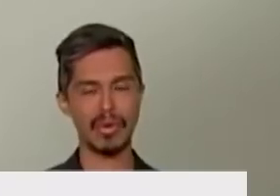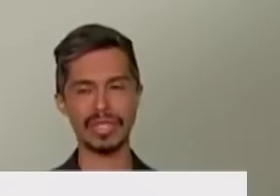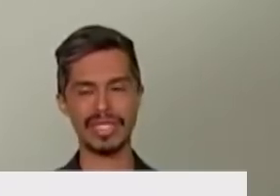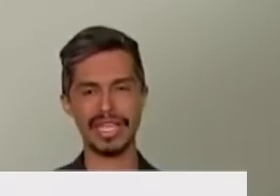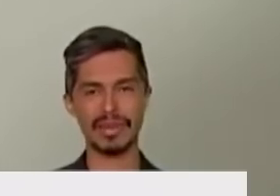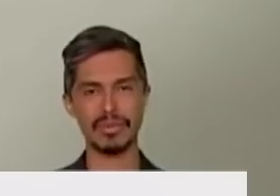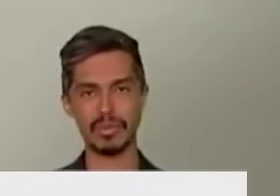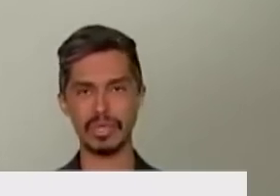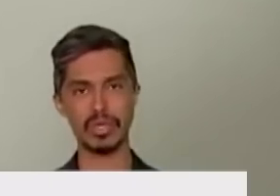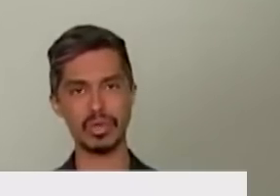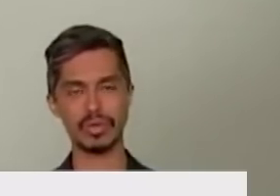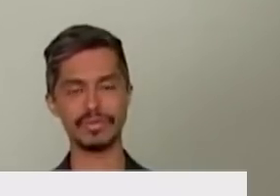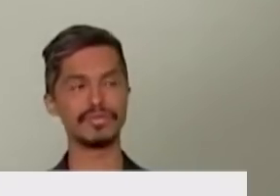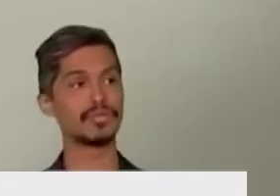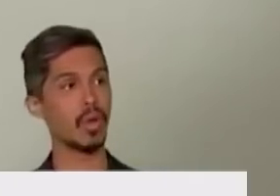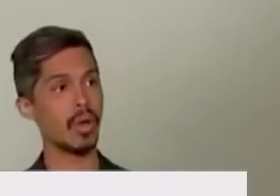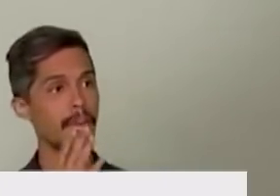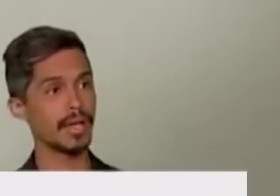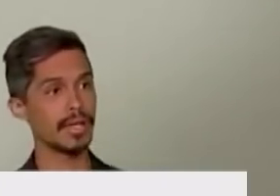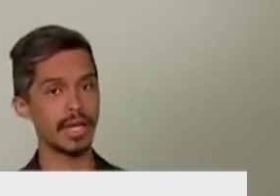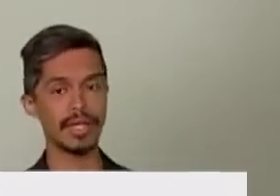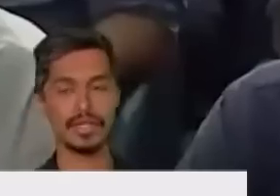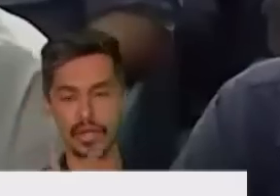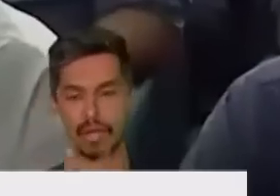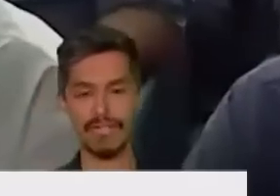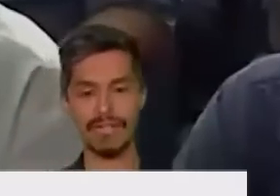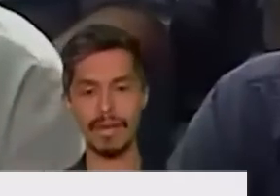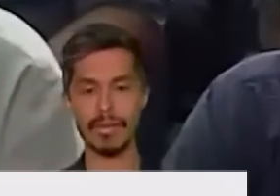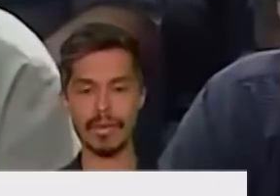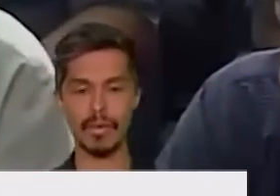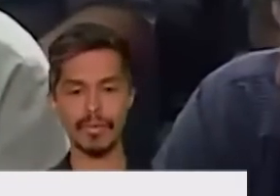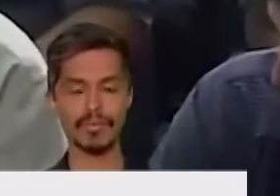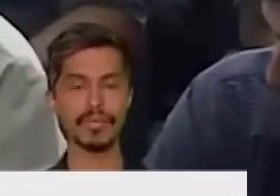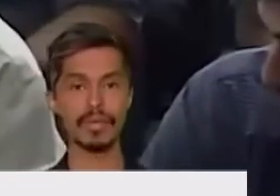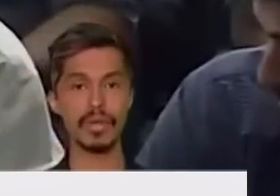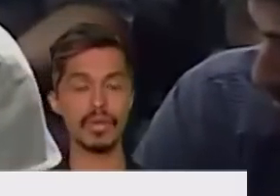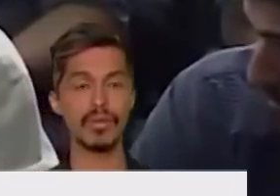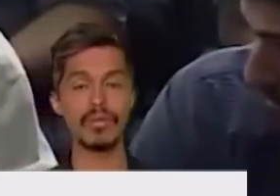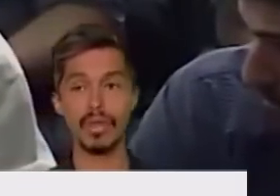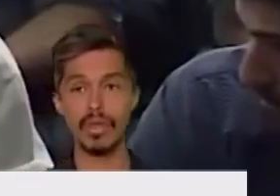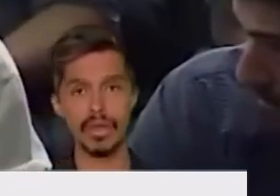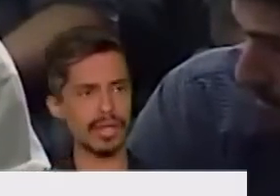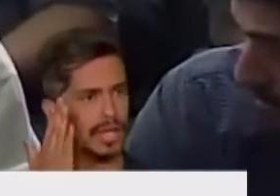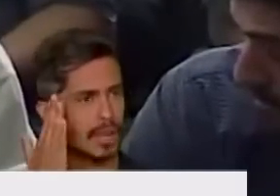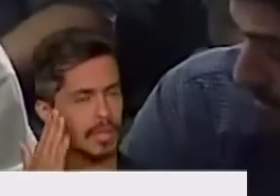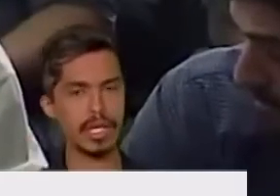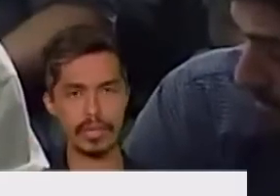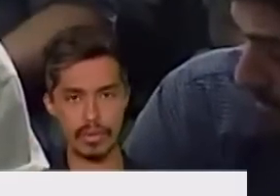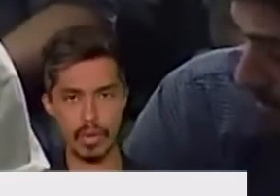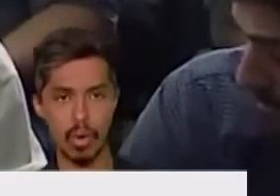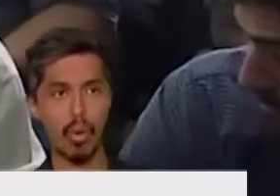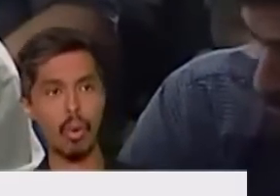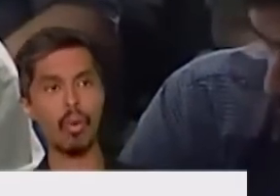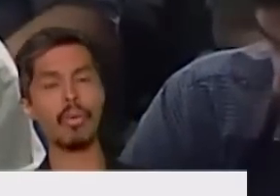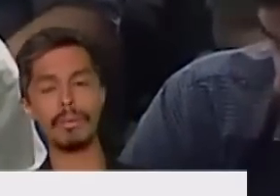Olá, boa tarde. Pessoal da rádio vai para um rápido intervalo. Daqui a pouco esperamos vocês. Estamos acompanhando a coletiva da equipe médica do presidente Lula.